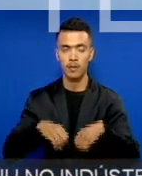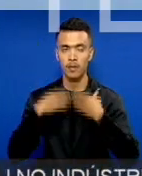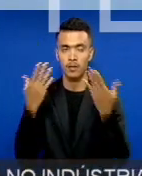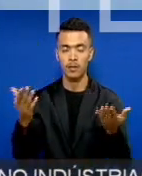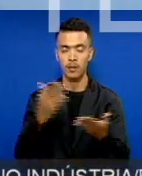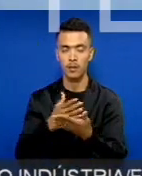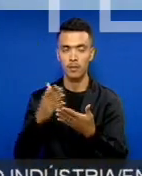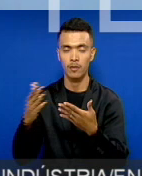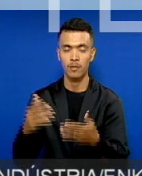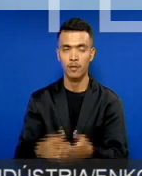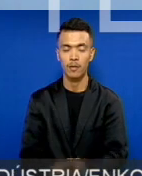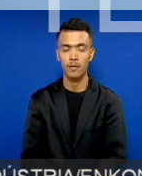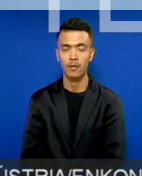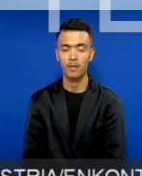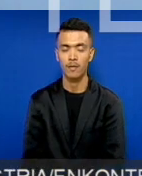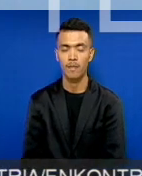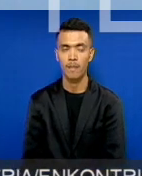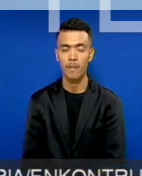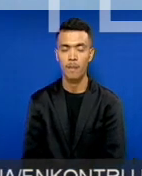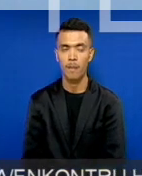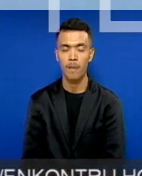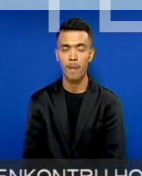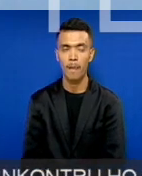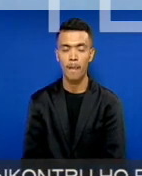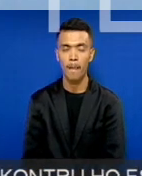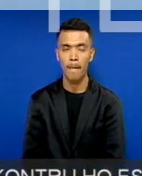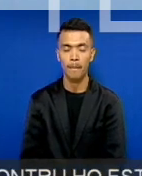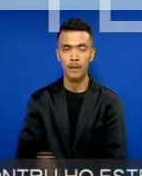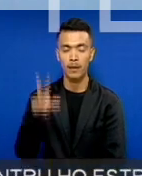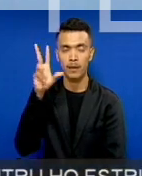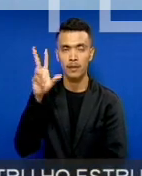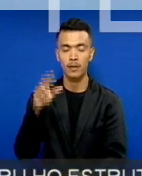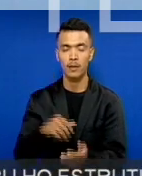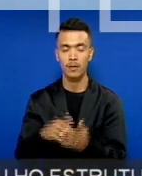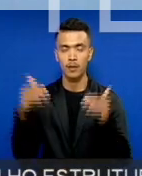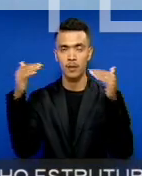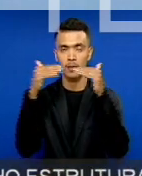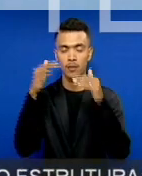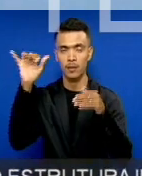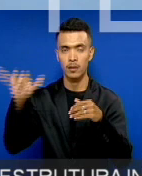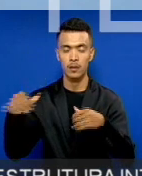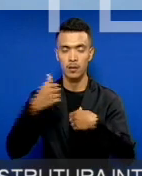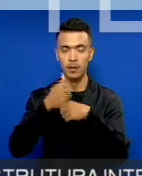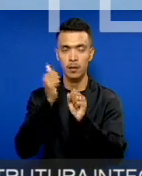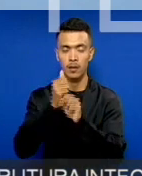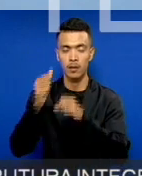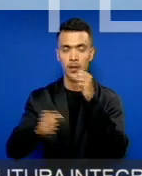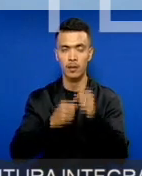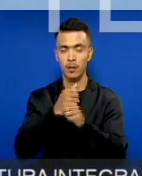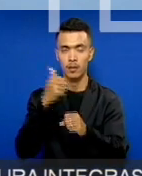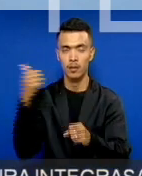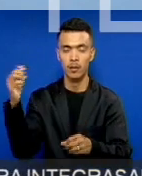investigação. Segundo, a cooperação italiana para o professor Sirbaoi. Terceiro, a conferência na BC Halo e a Tinaoi. A turnê